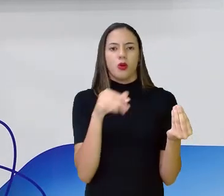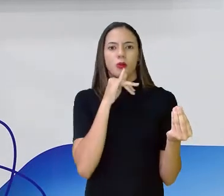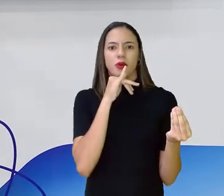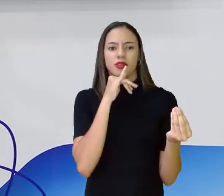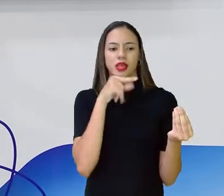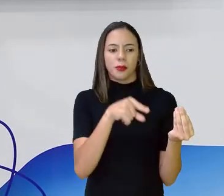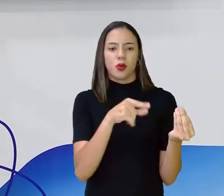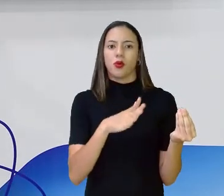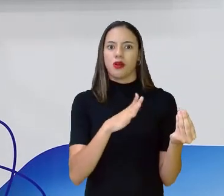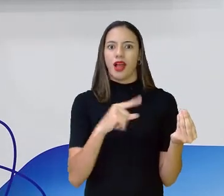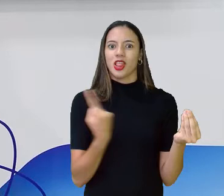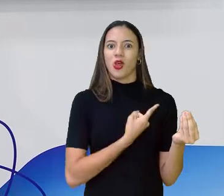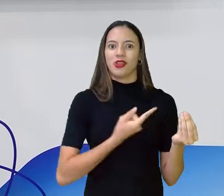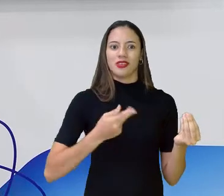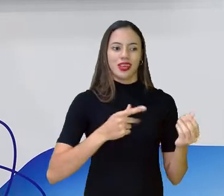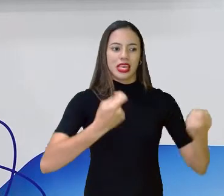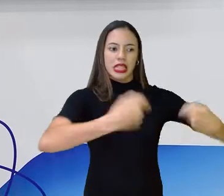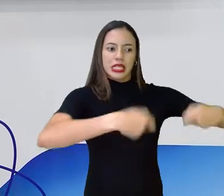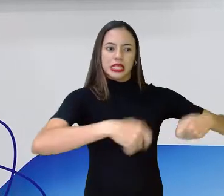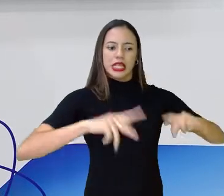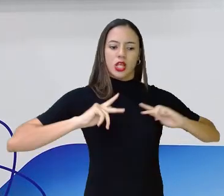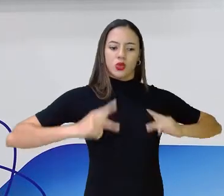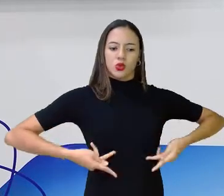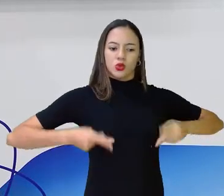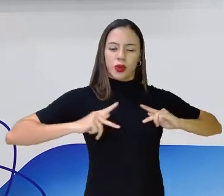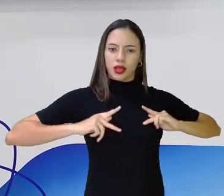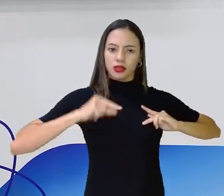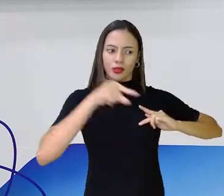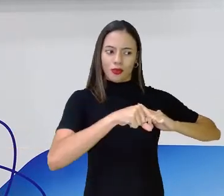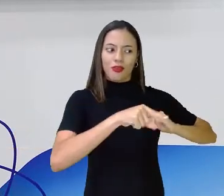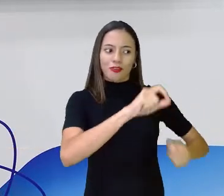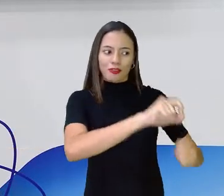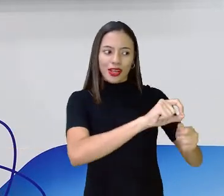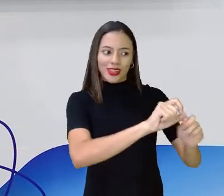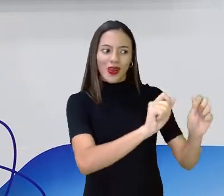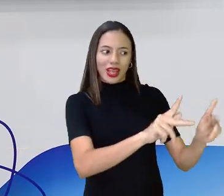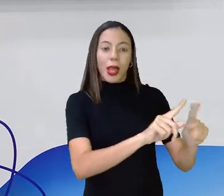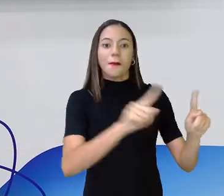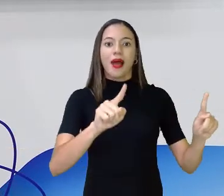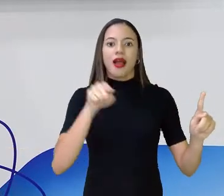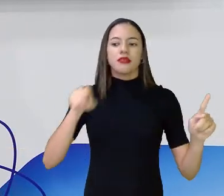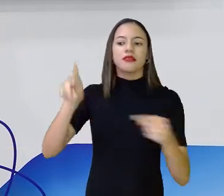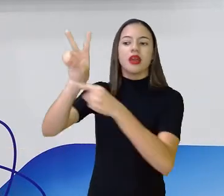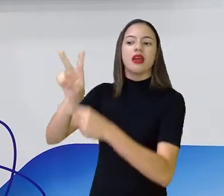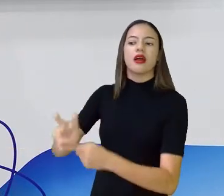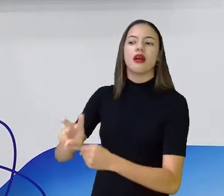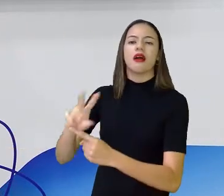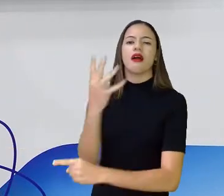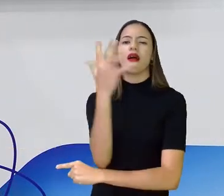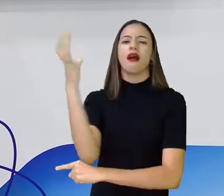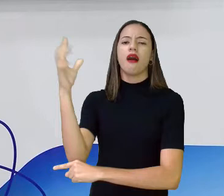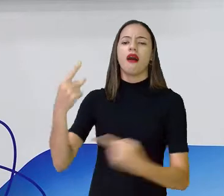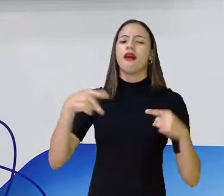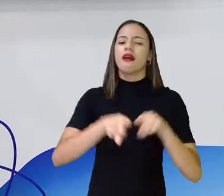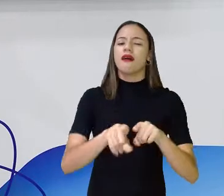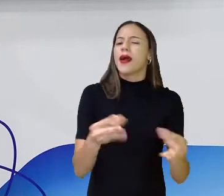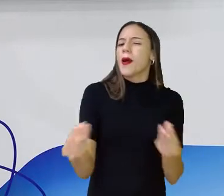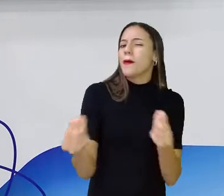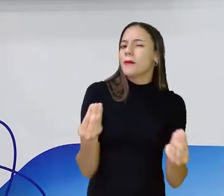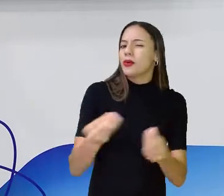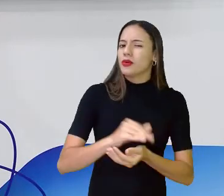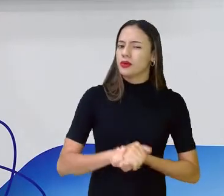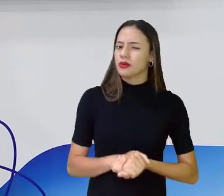nossas necessidades, mas também sem degradar o meio ambiente? Então a gente deve pensar dessa forma. E aí